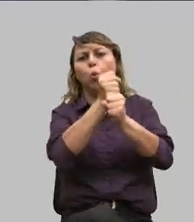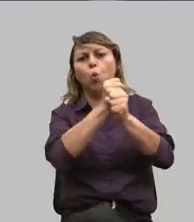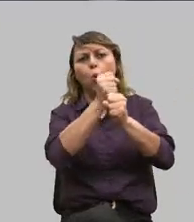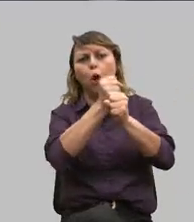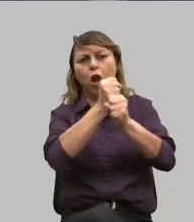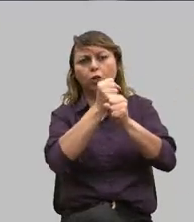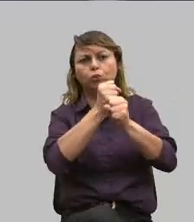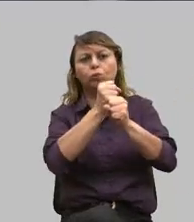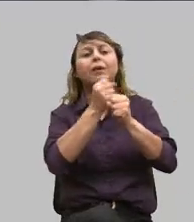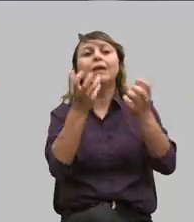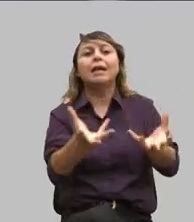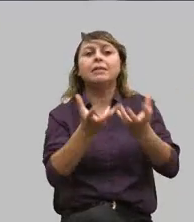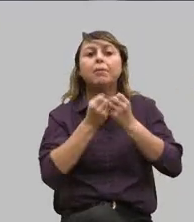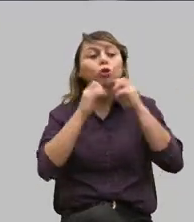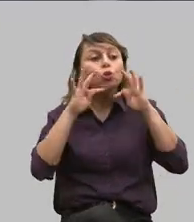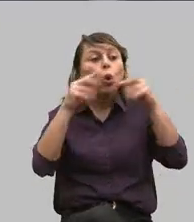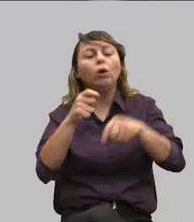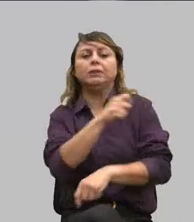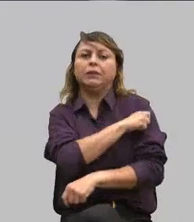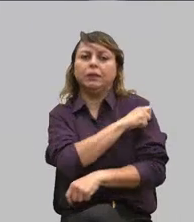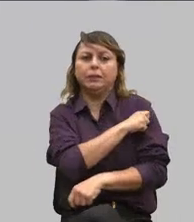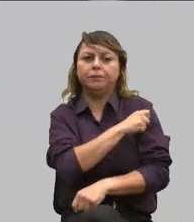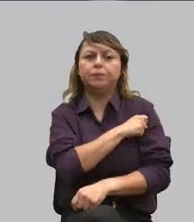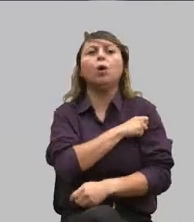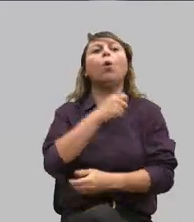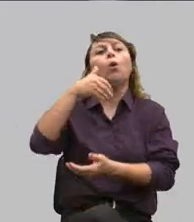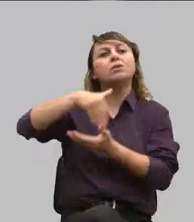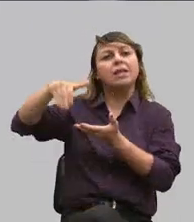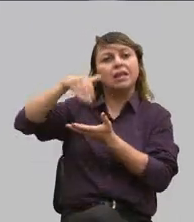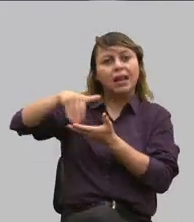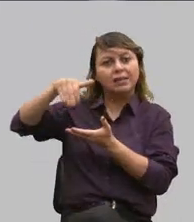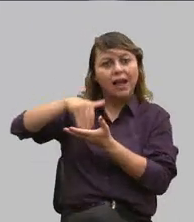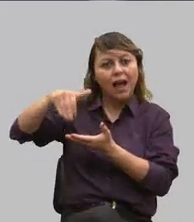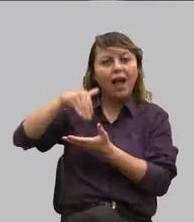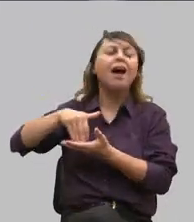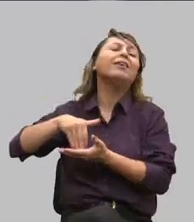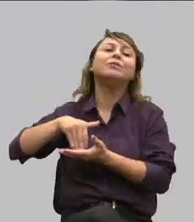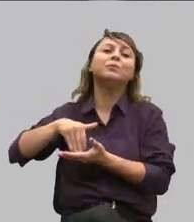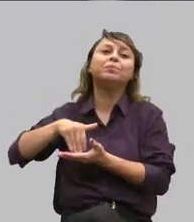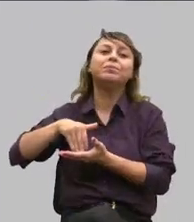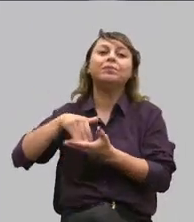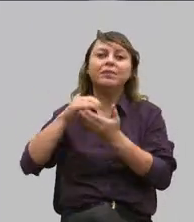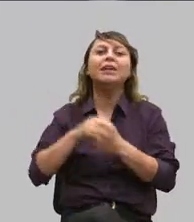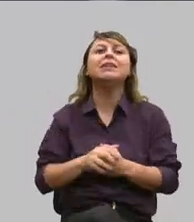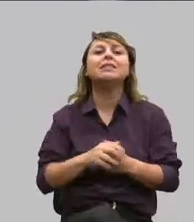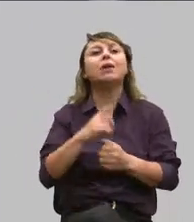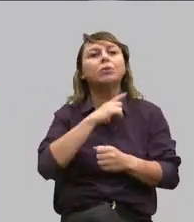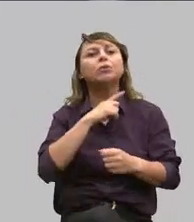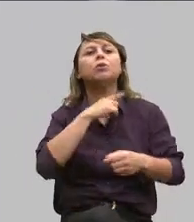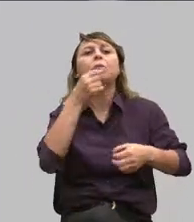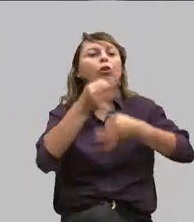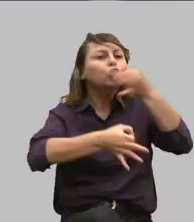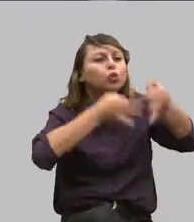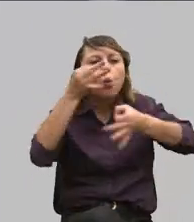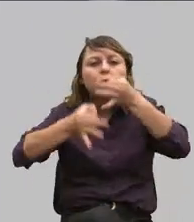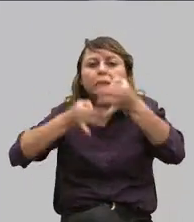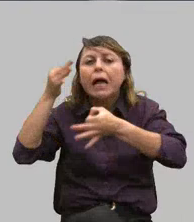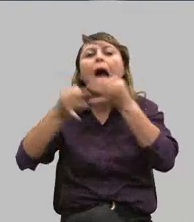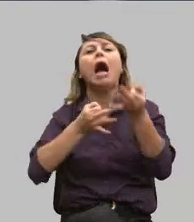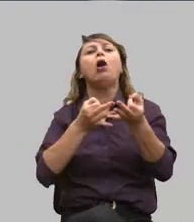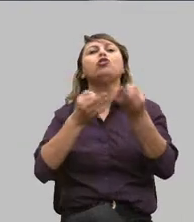os estudantes Então até o momento senhor secretários a gente tá aí nesse nessa linha de discussão mesmo de